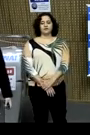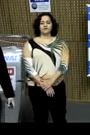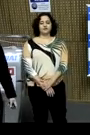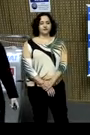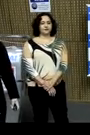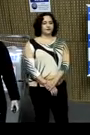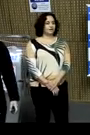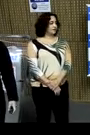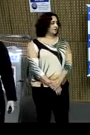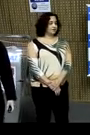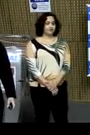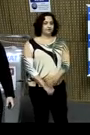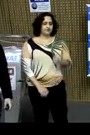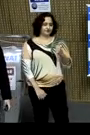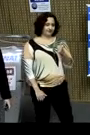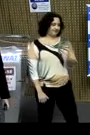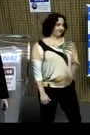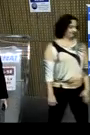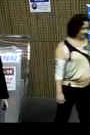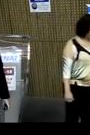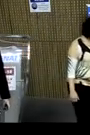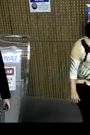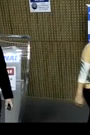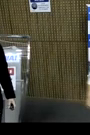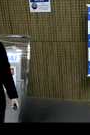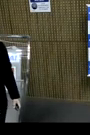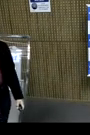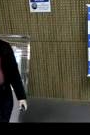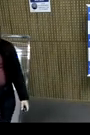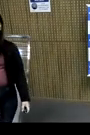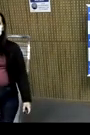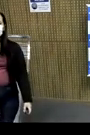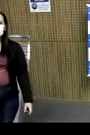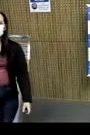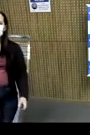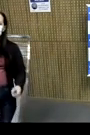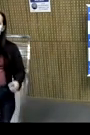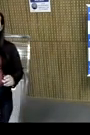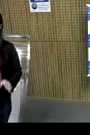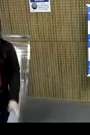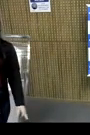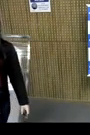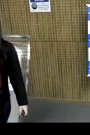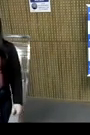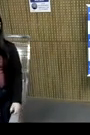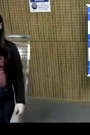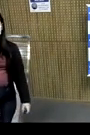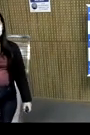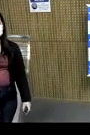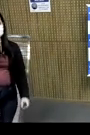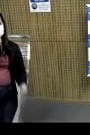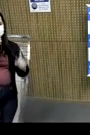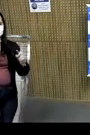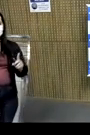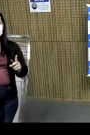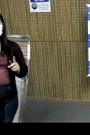Com relação às doenças transmissíveis, o percentual de casos aqui de tuberculose, durante todo o ano de 2020,